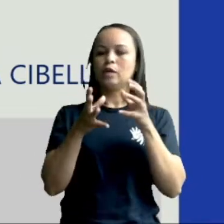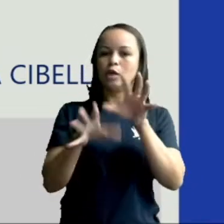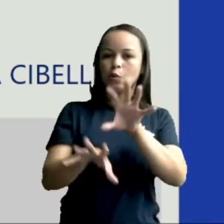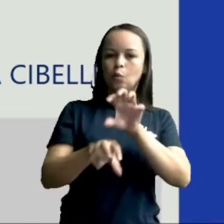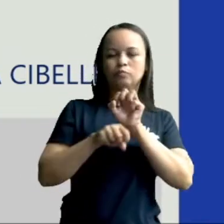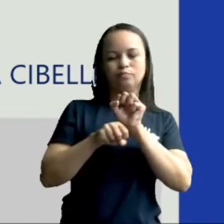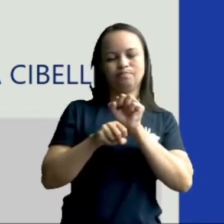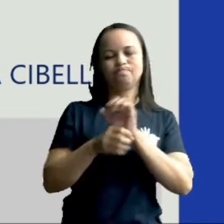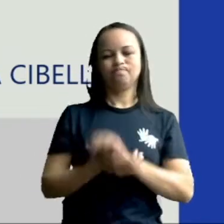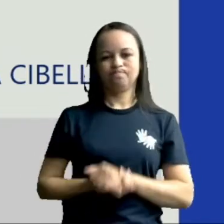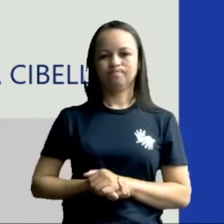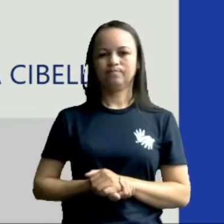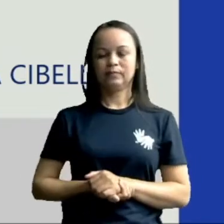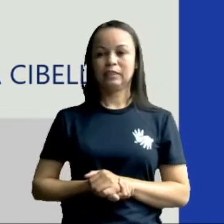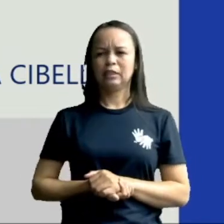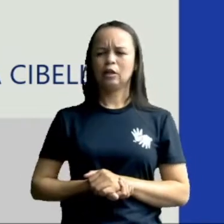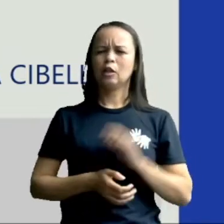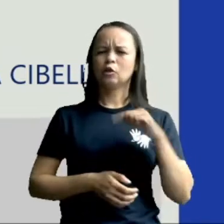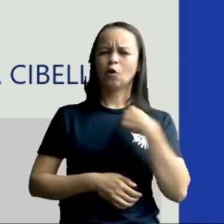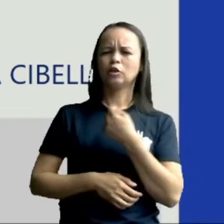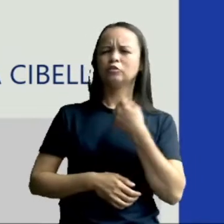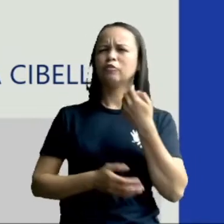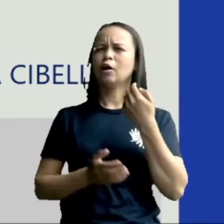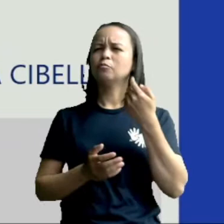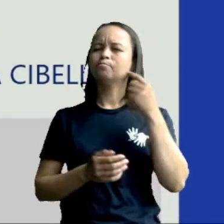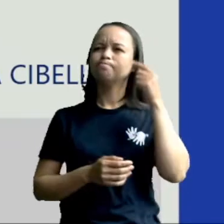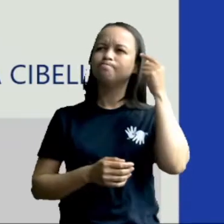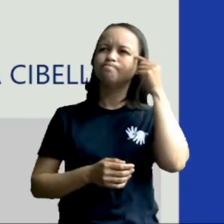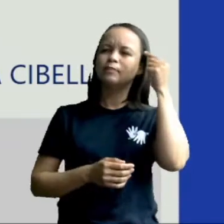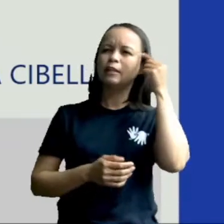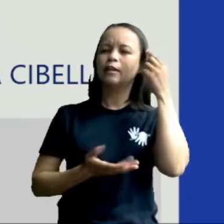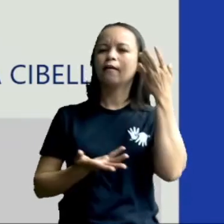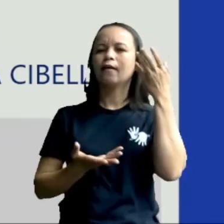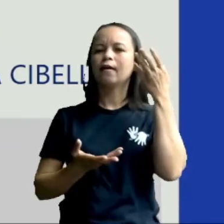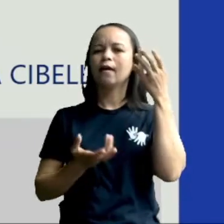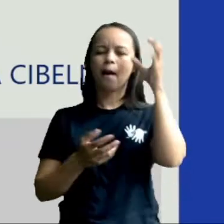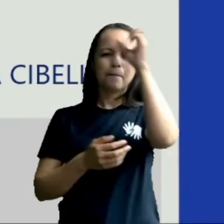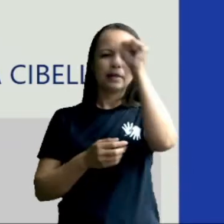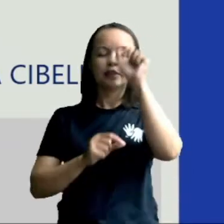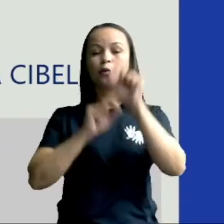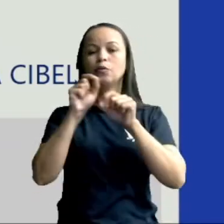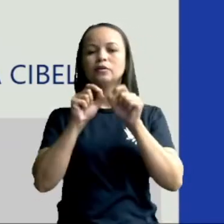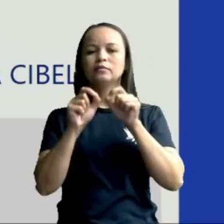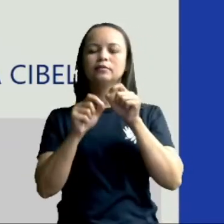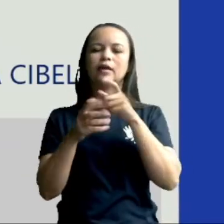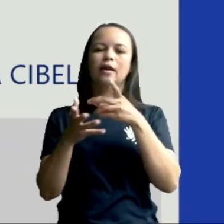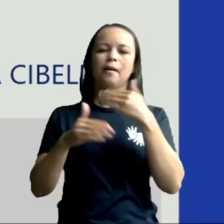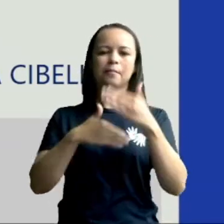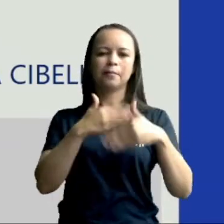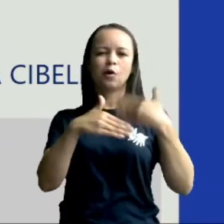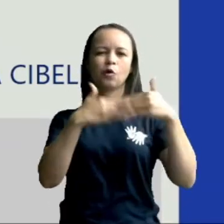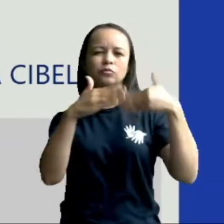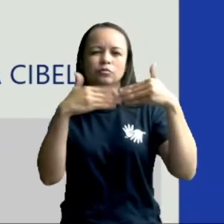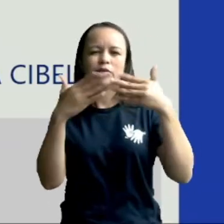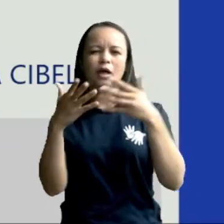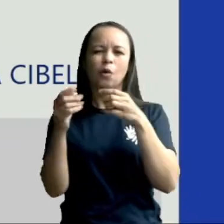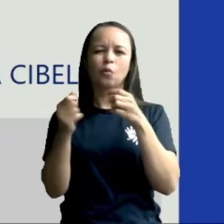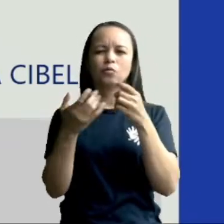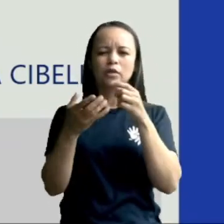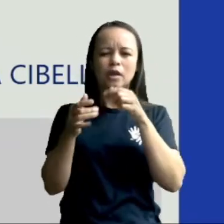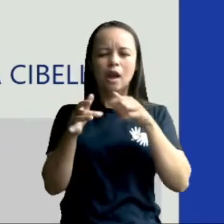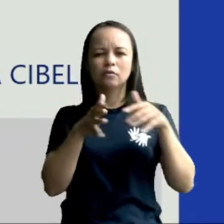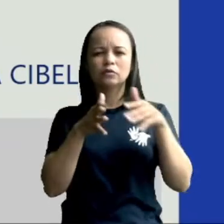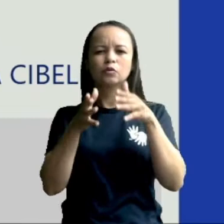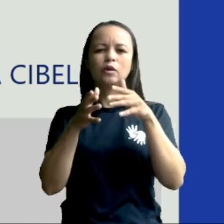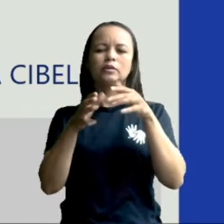consumo. A gente vai dar uma pincelada em tudo isso para você entender o que é a produção, o que é a circulação, o